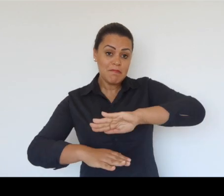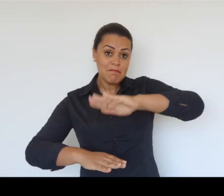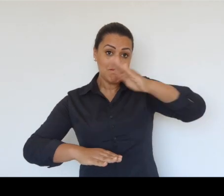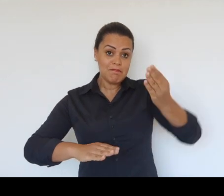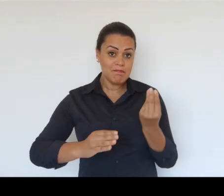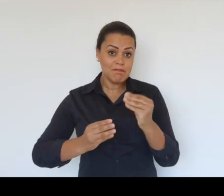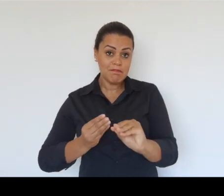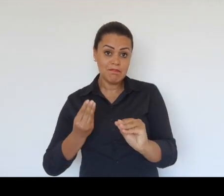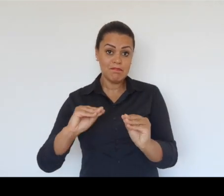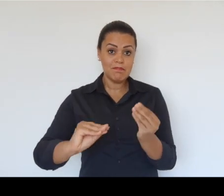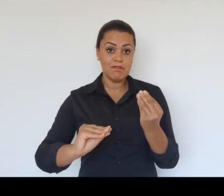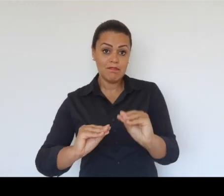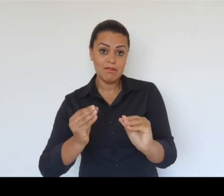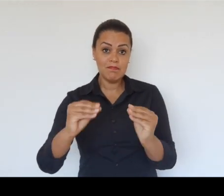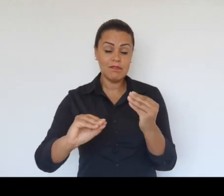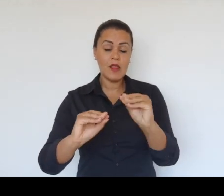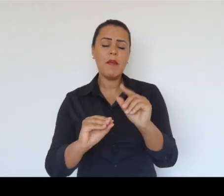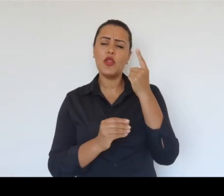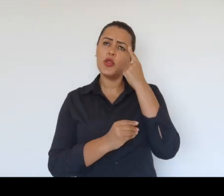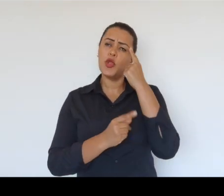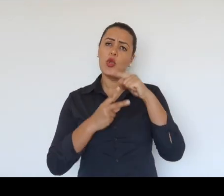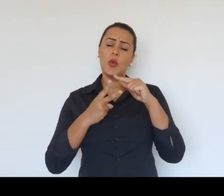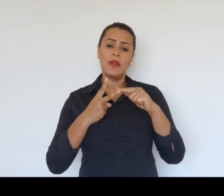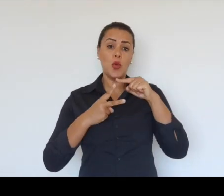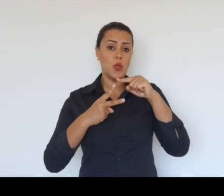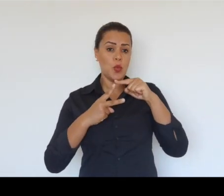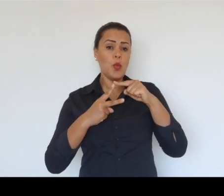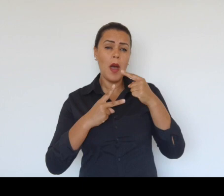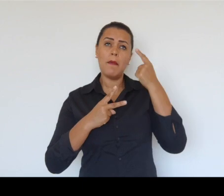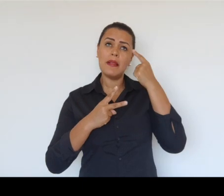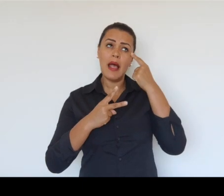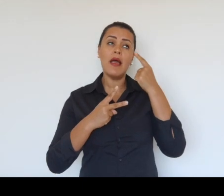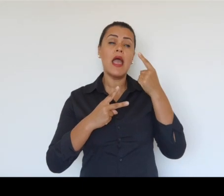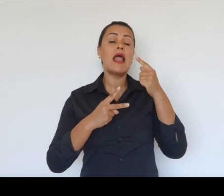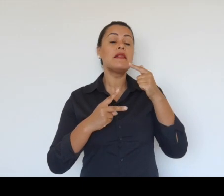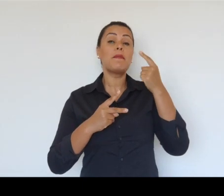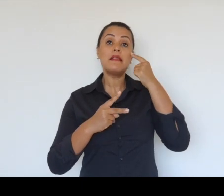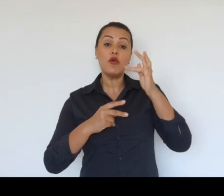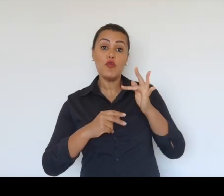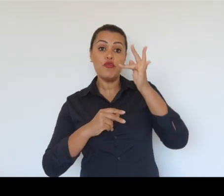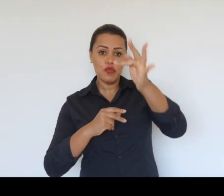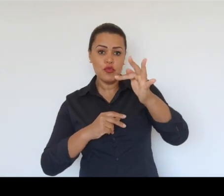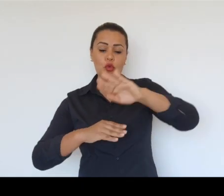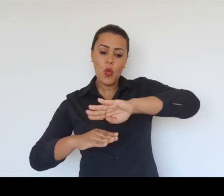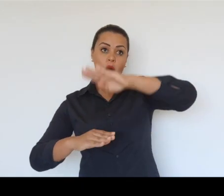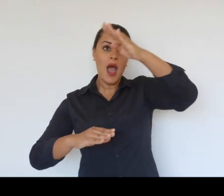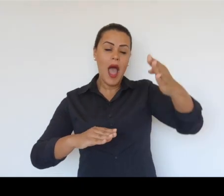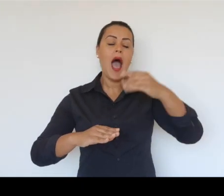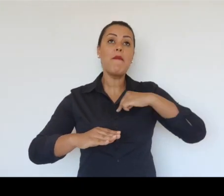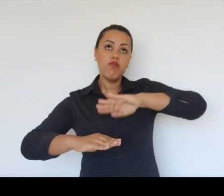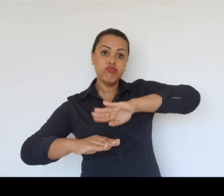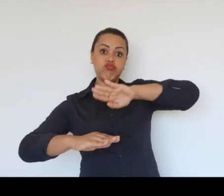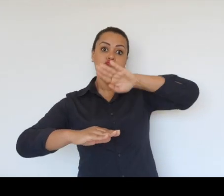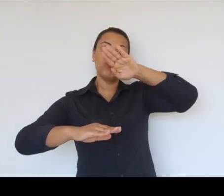A gente pode ter duas vertentes de pensamento. Uma sociedade que pensa no futuro, ela pensa, um dia o meu monte vai